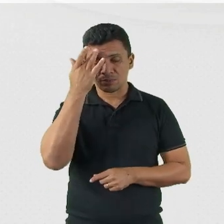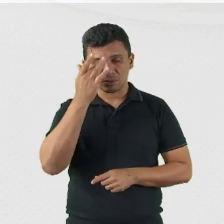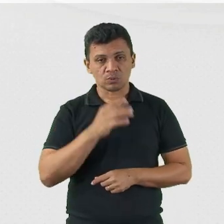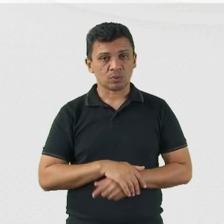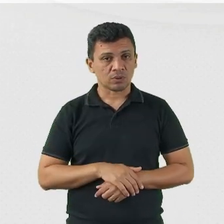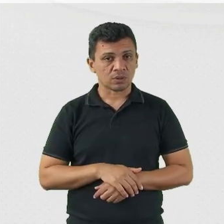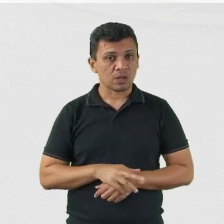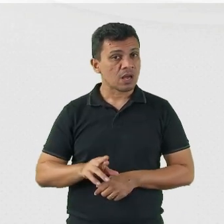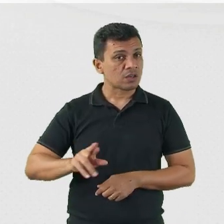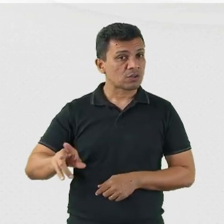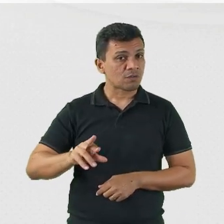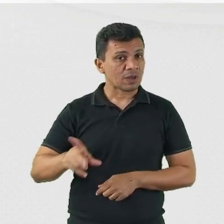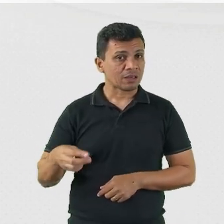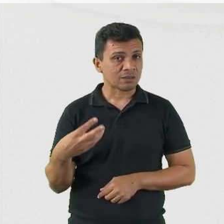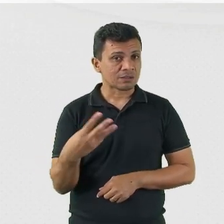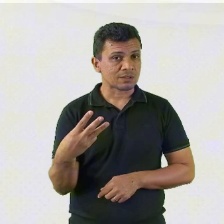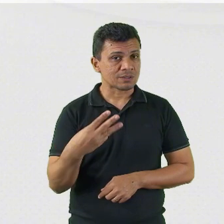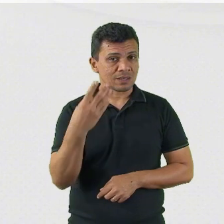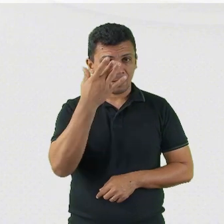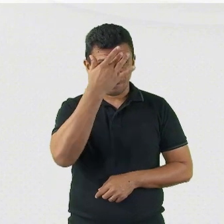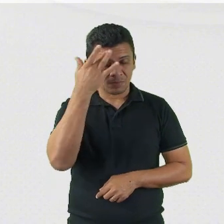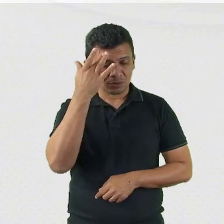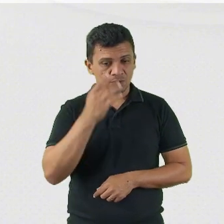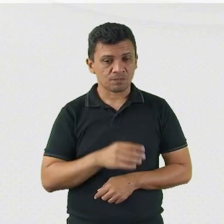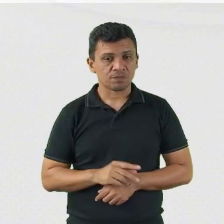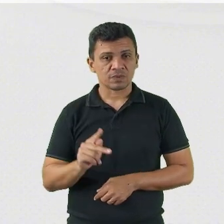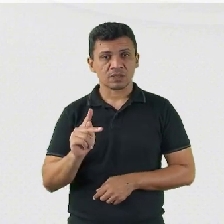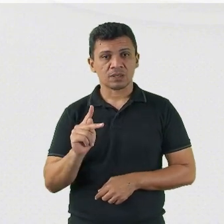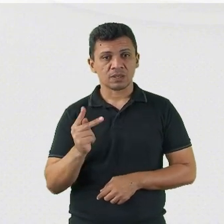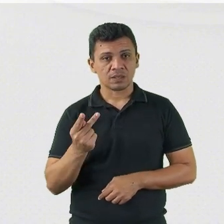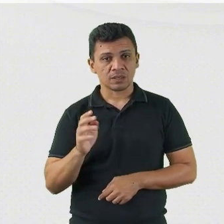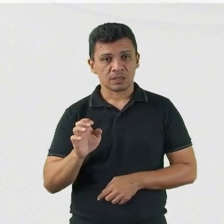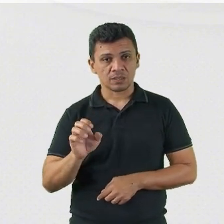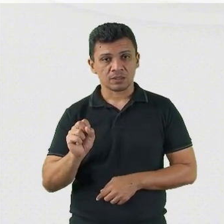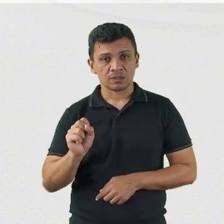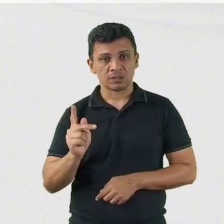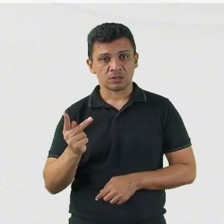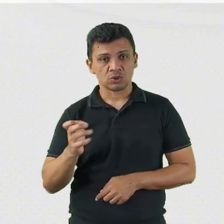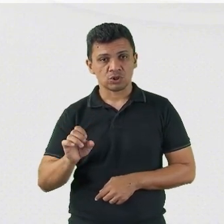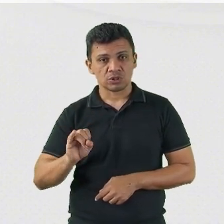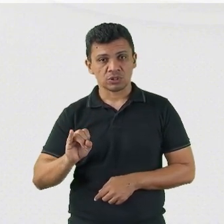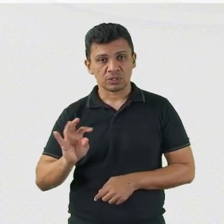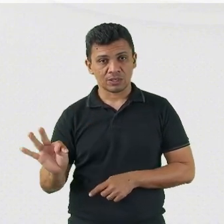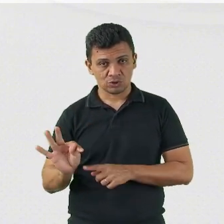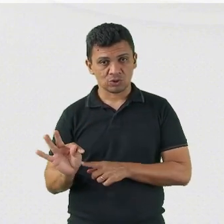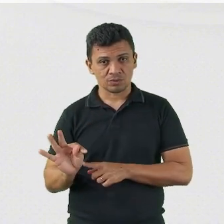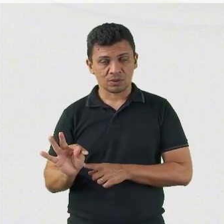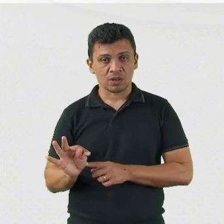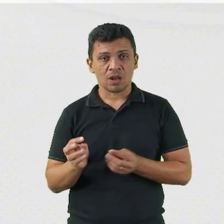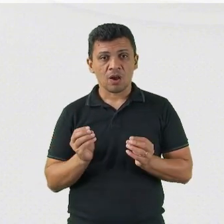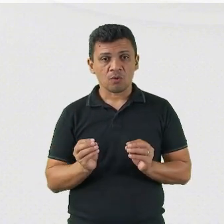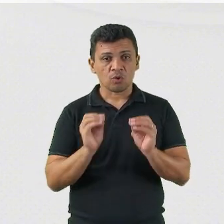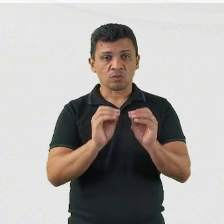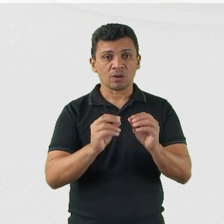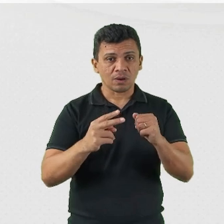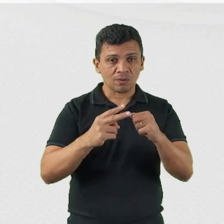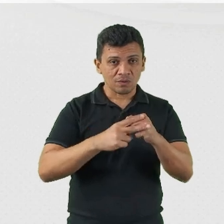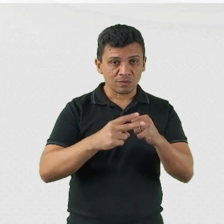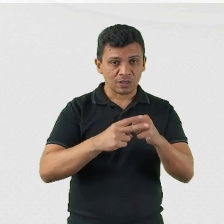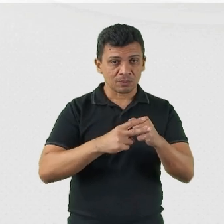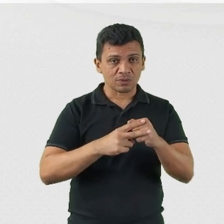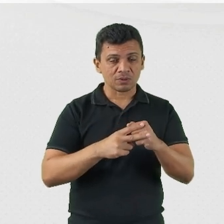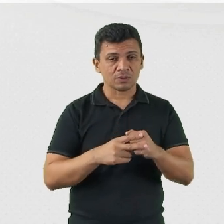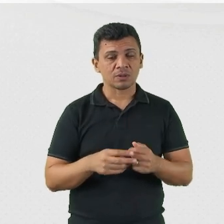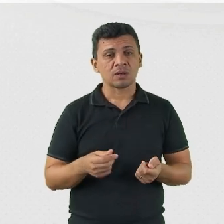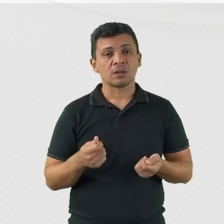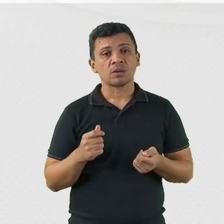das terceiras pessoas do singular, he, she, it, na hora de você conjugar o verbo, você